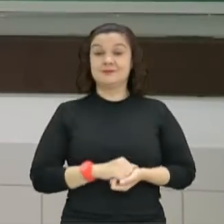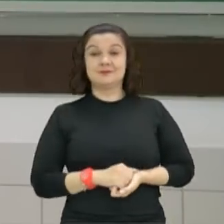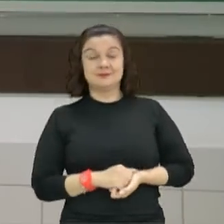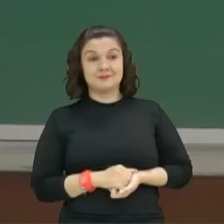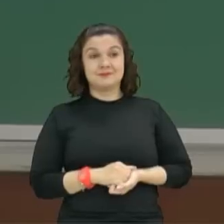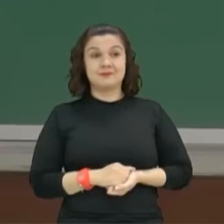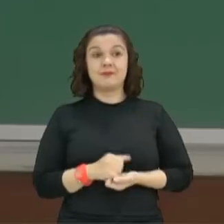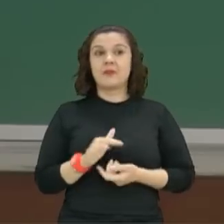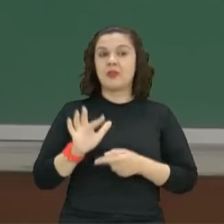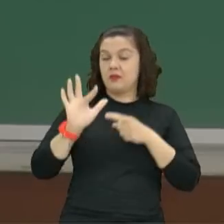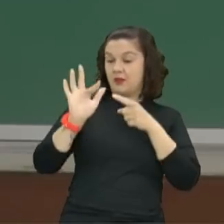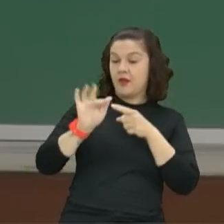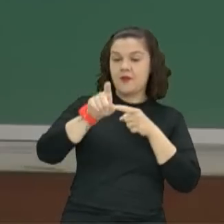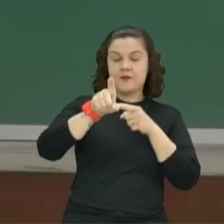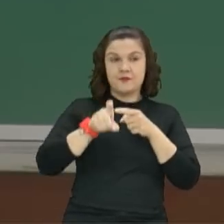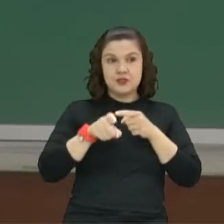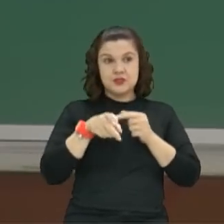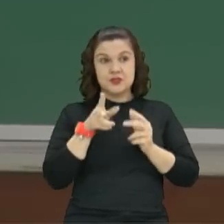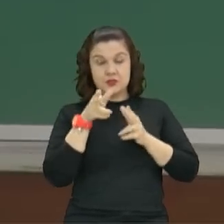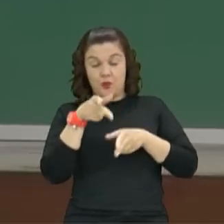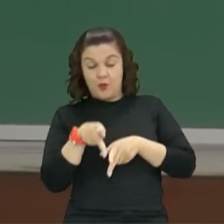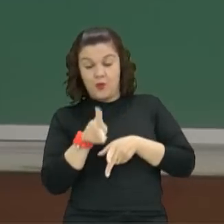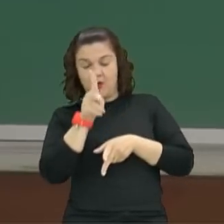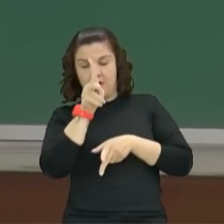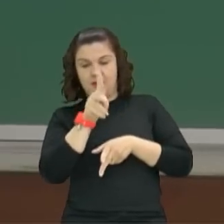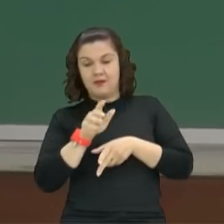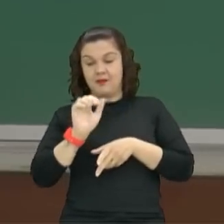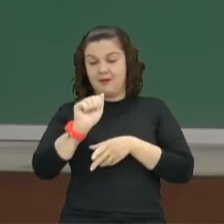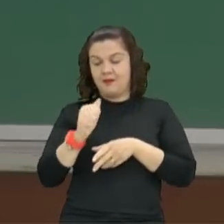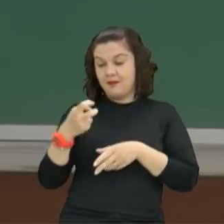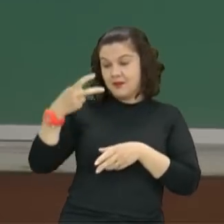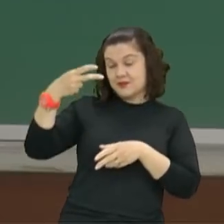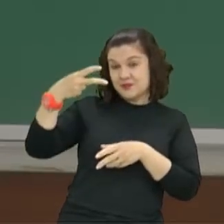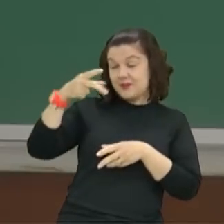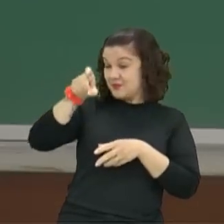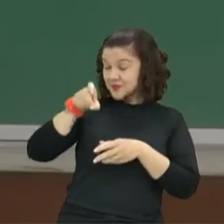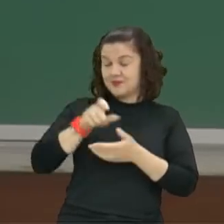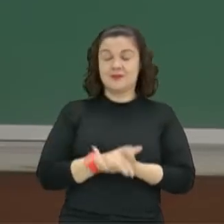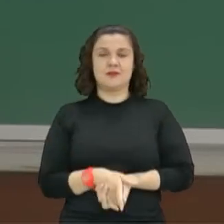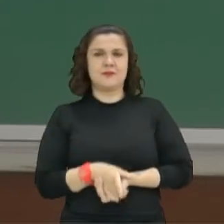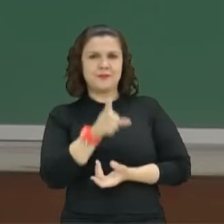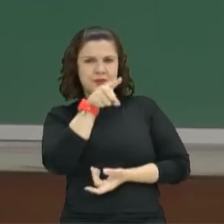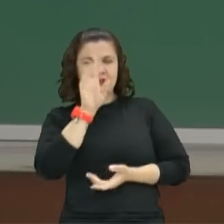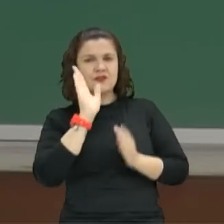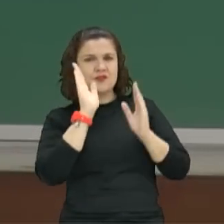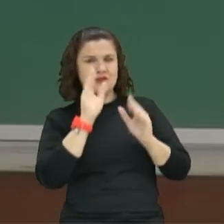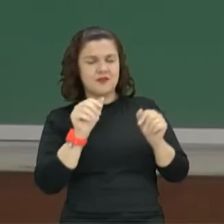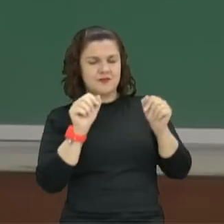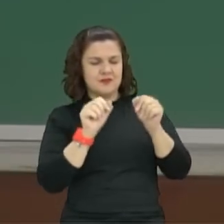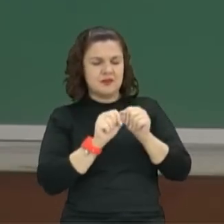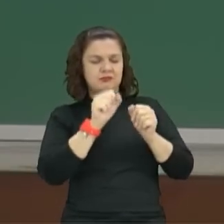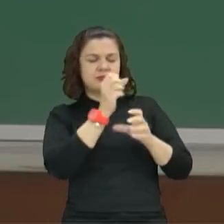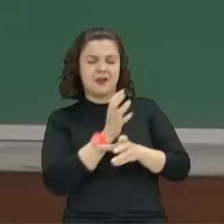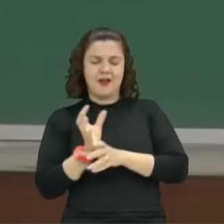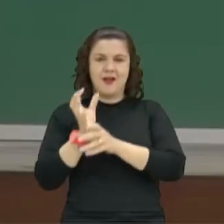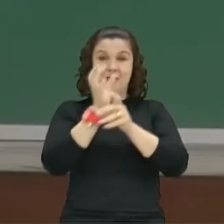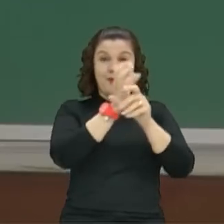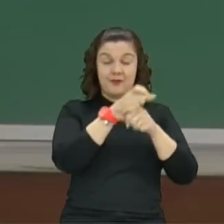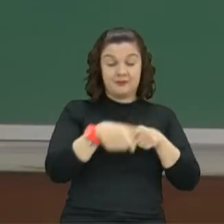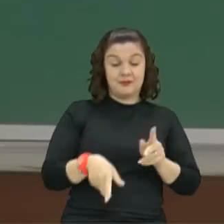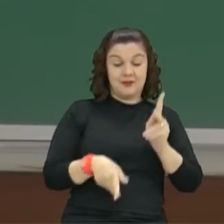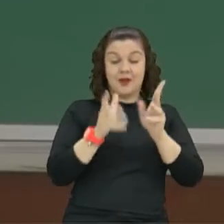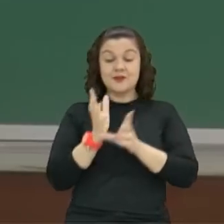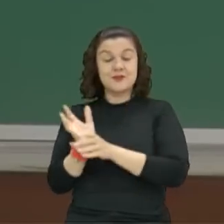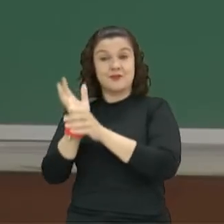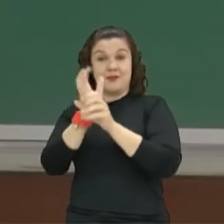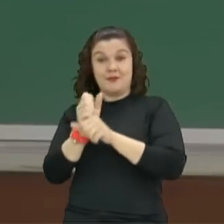Nós temos aqui o f de x é igual a k vezes a elevado a x. Lembre que nós já calculamos o k e já calculamos o